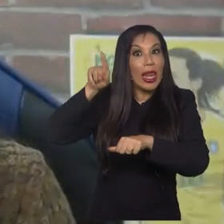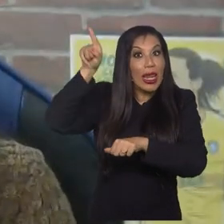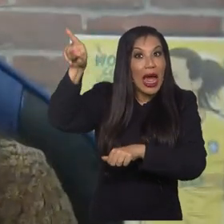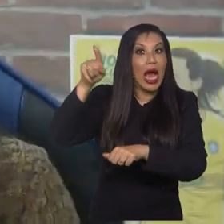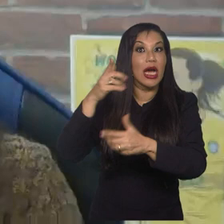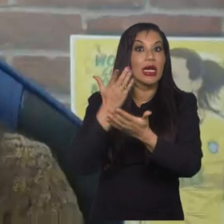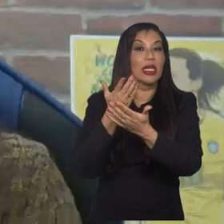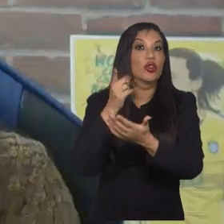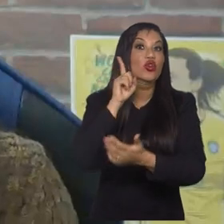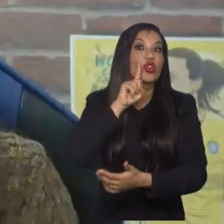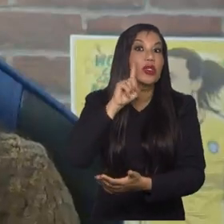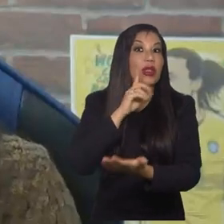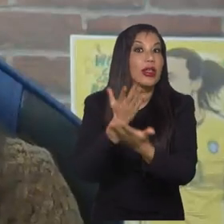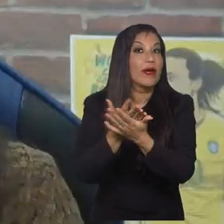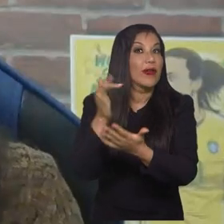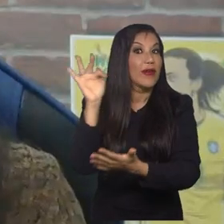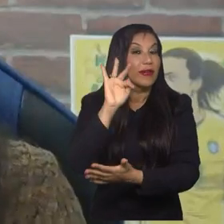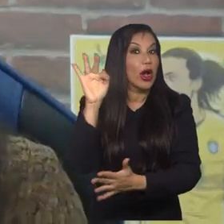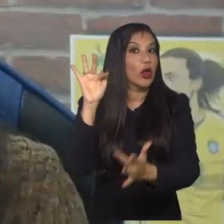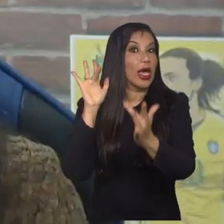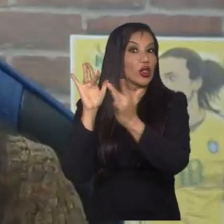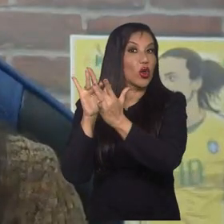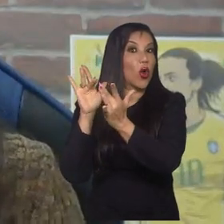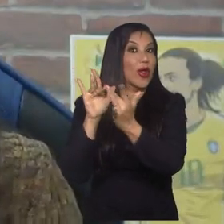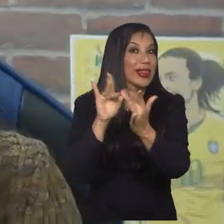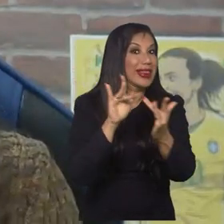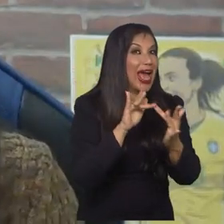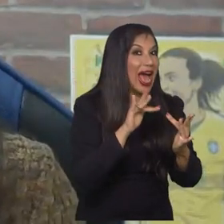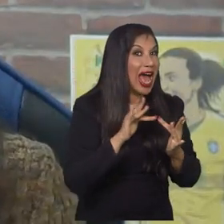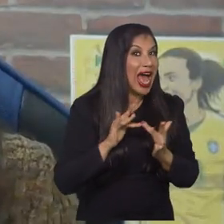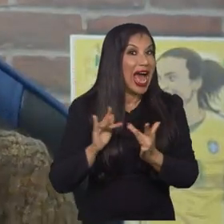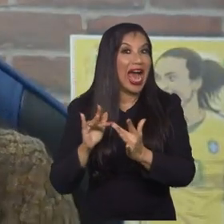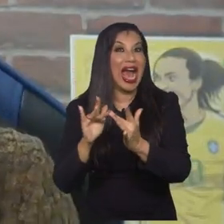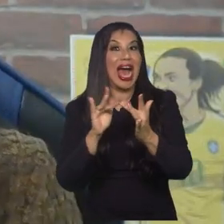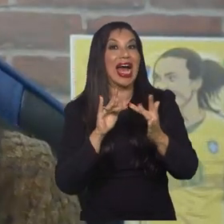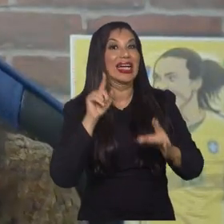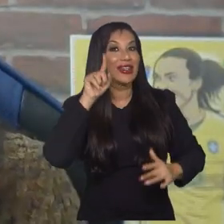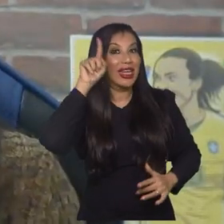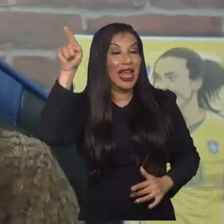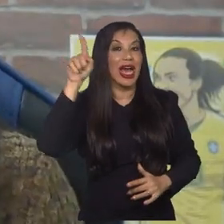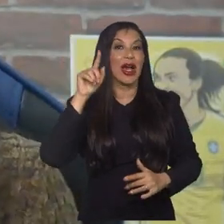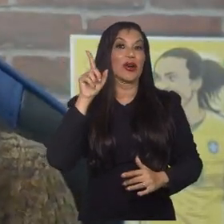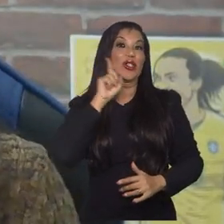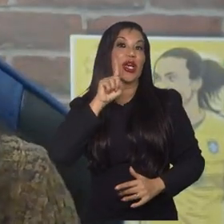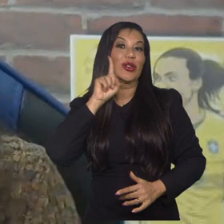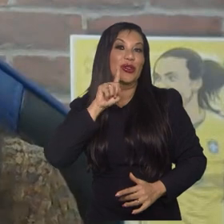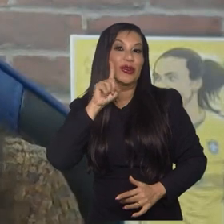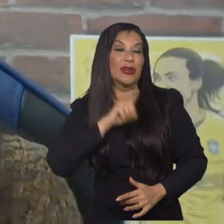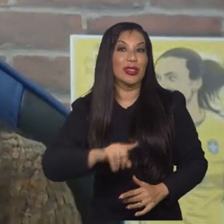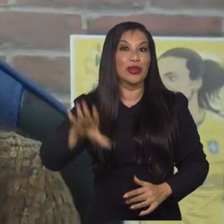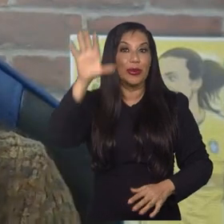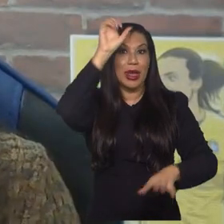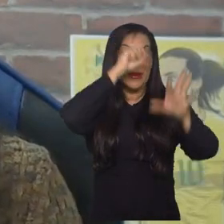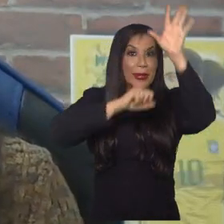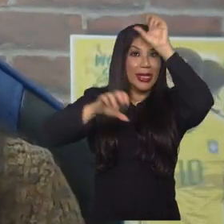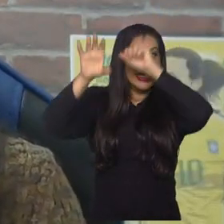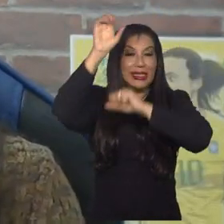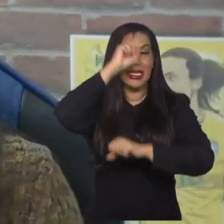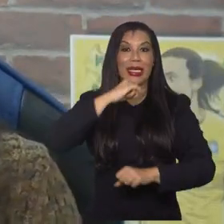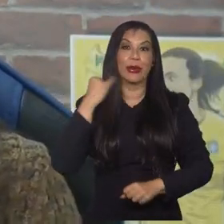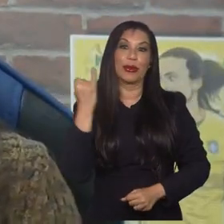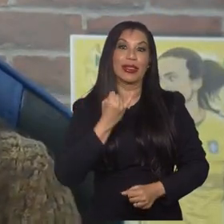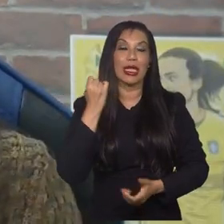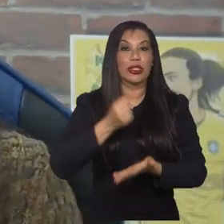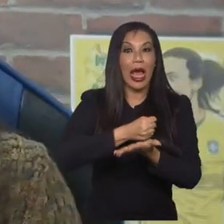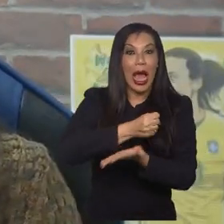a faculdade, tendo contato, né, com as estadunidenses. A gente sabe quão forte é essa base,